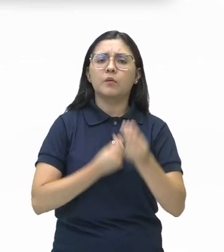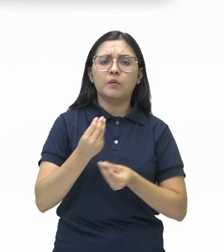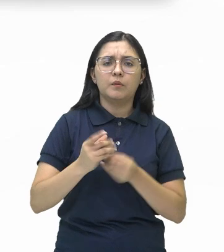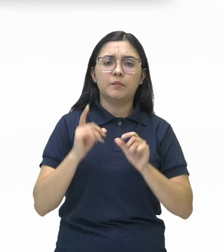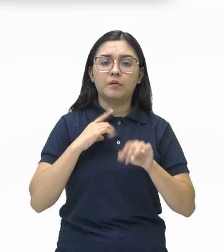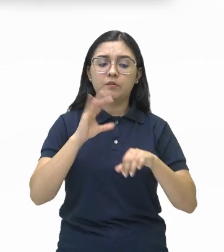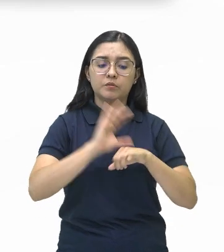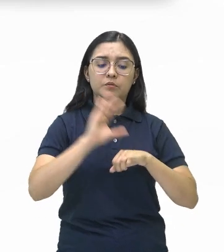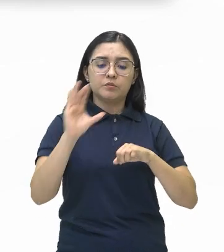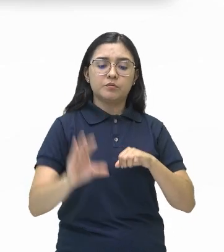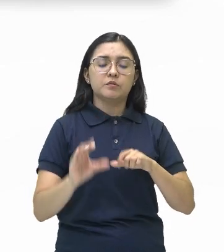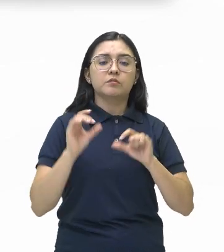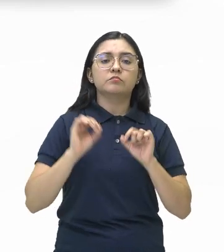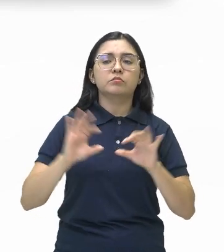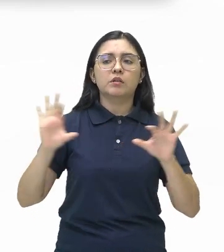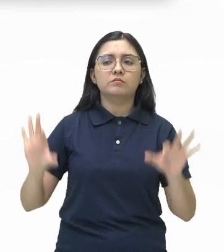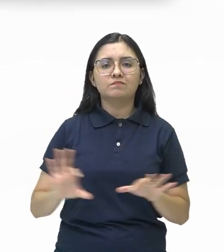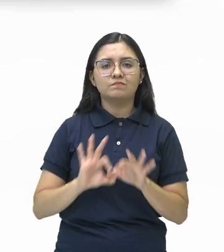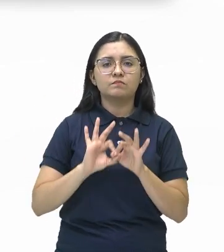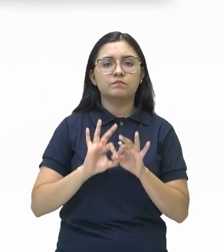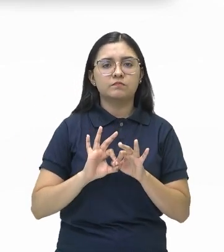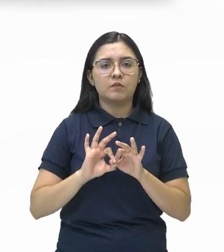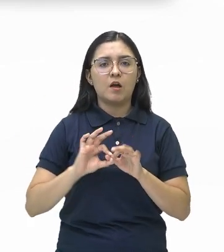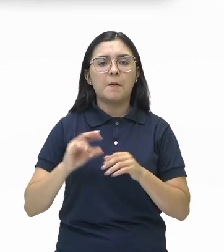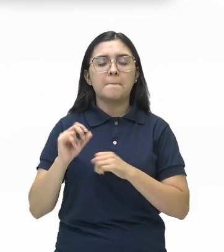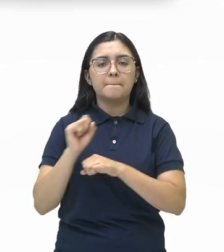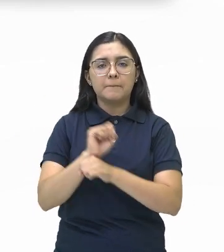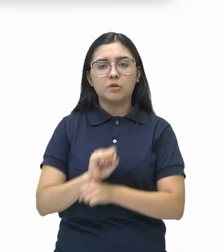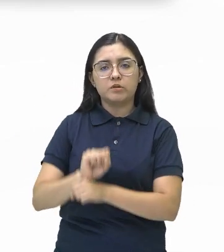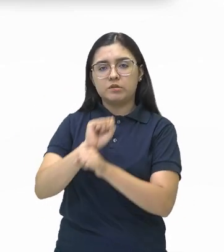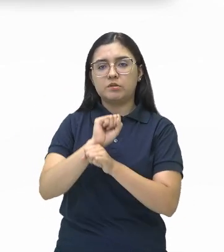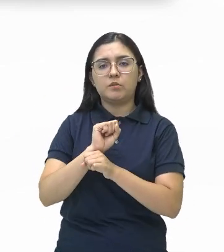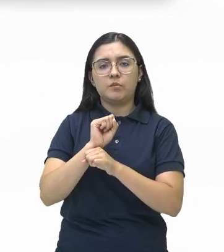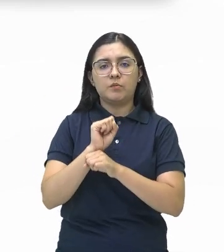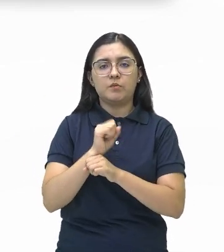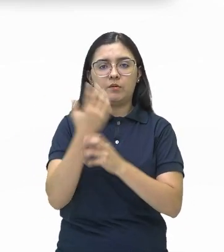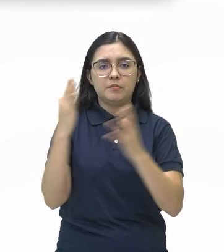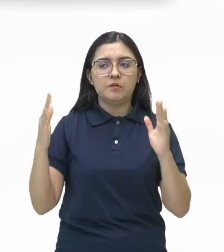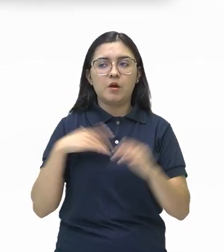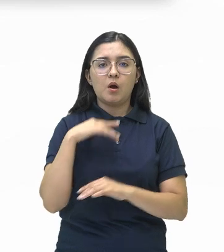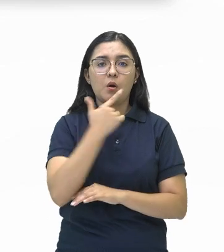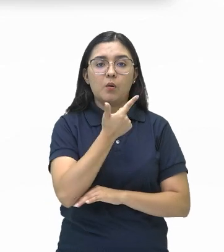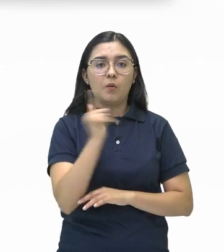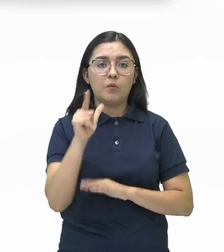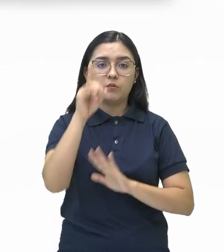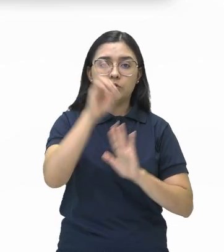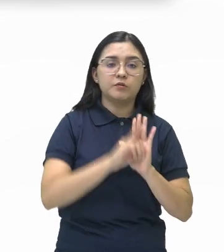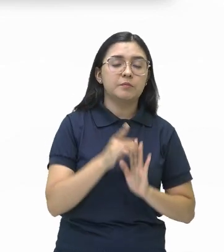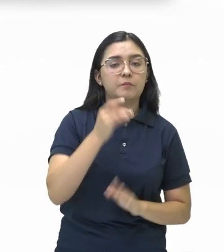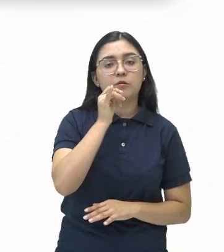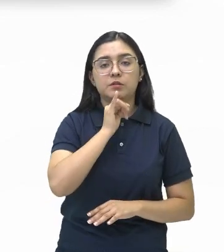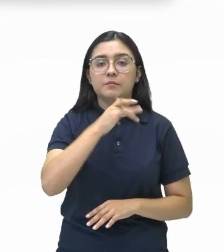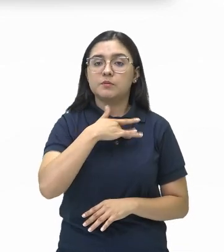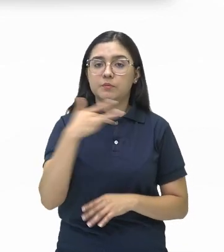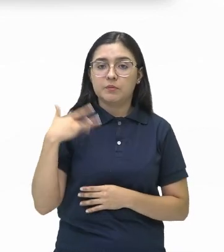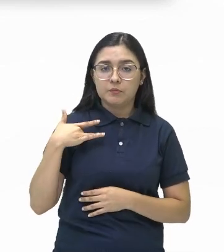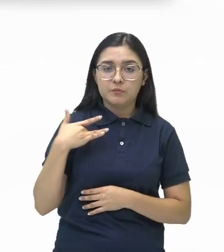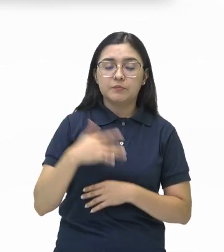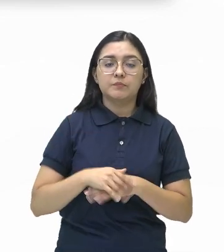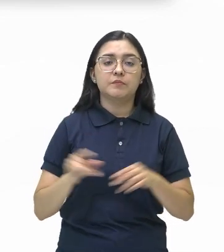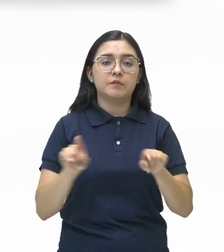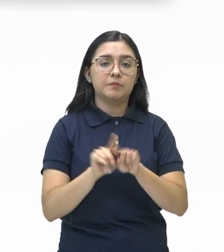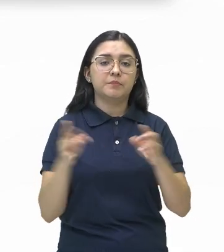a Constituição liga a proteção ambiental a outros direitos, como a saúde, por exemplo, né?